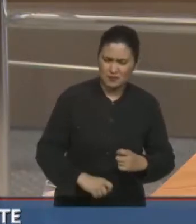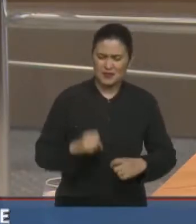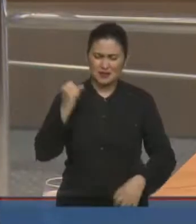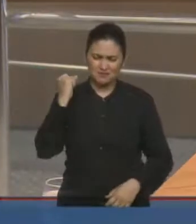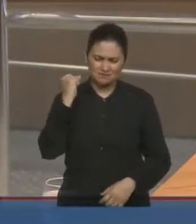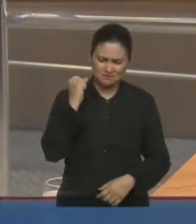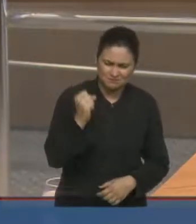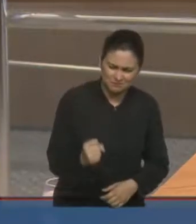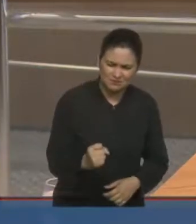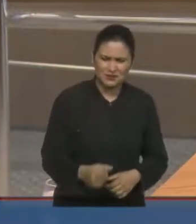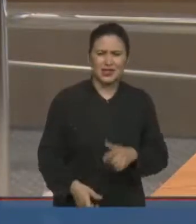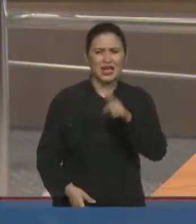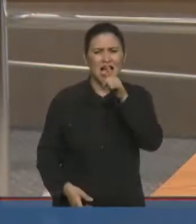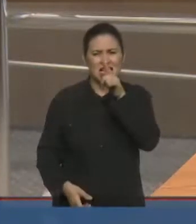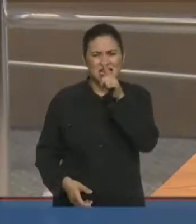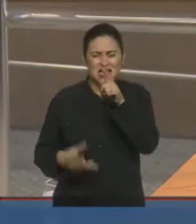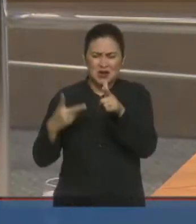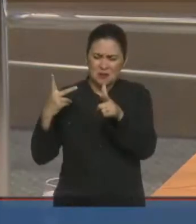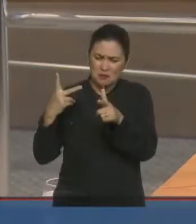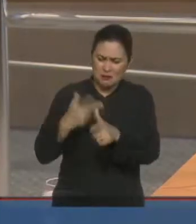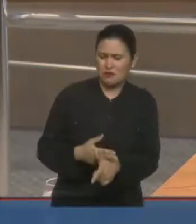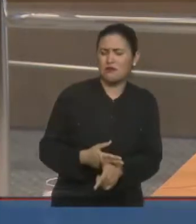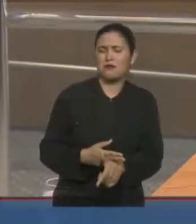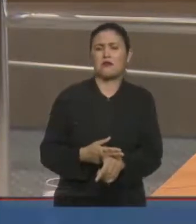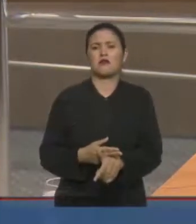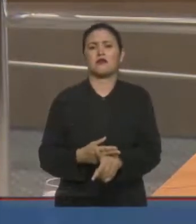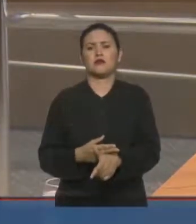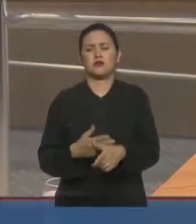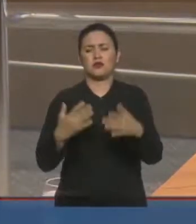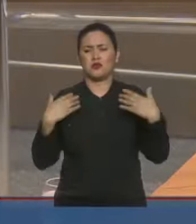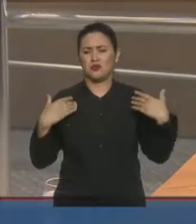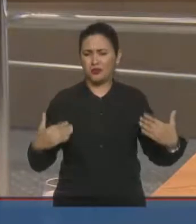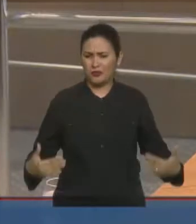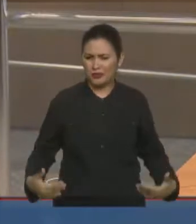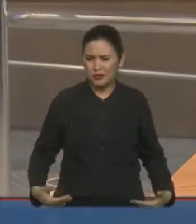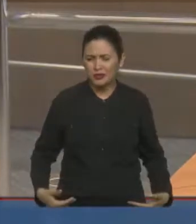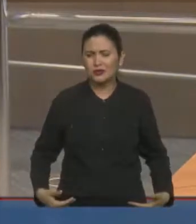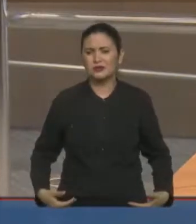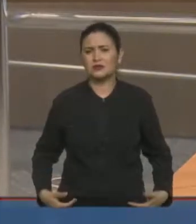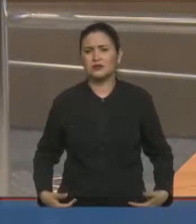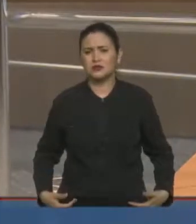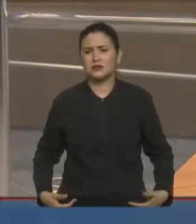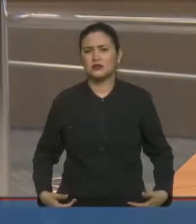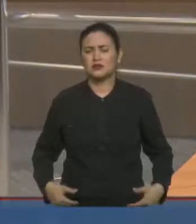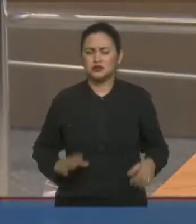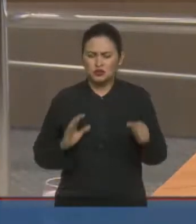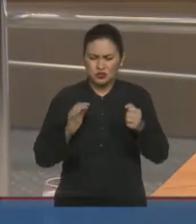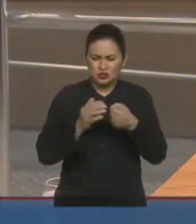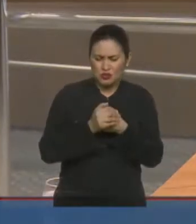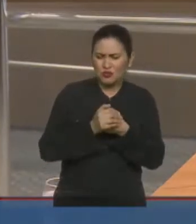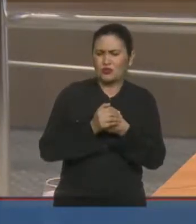assassinados, tiveram sua genitália extirpada, seus corpos foram escondidos,